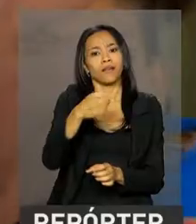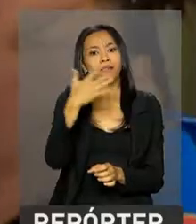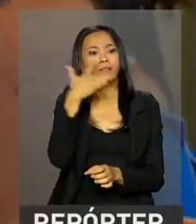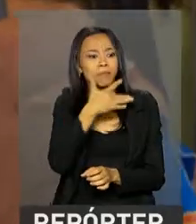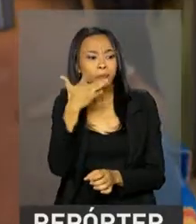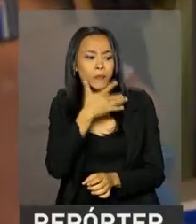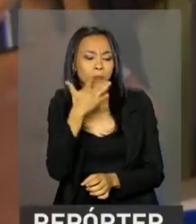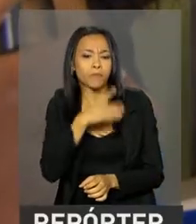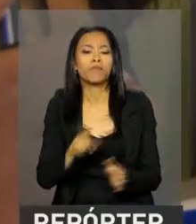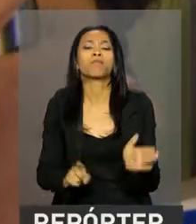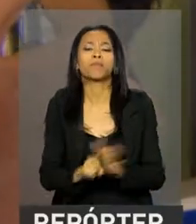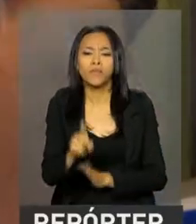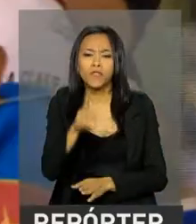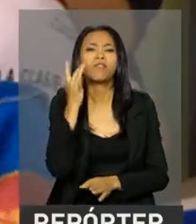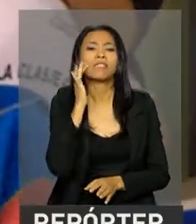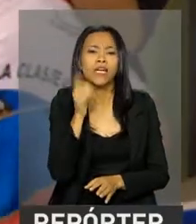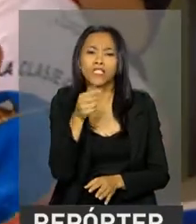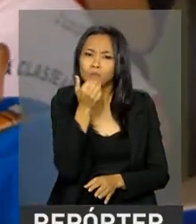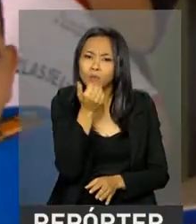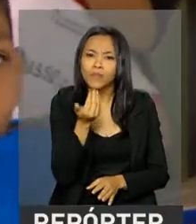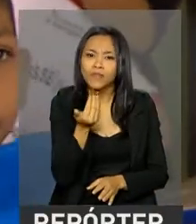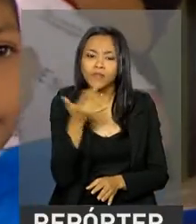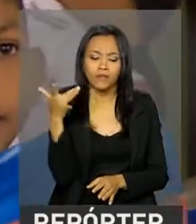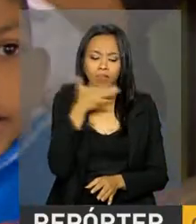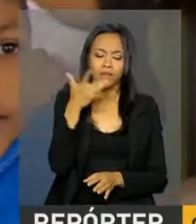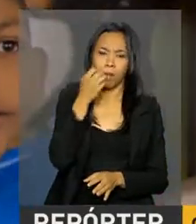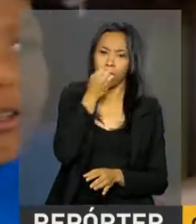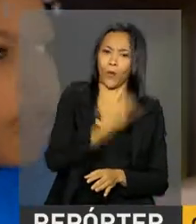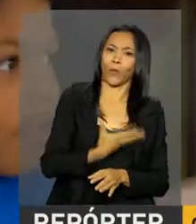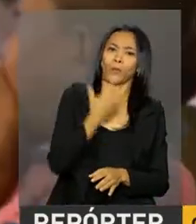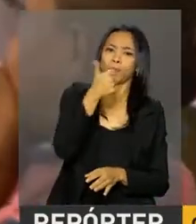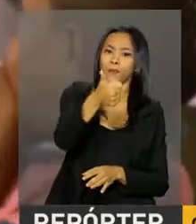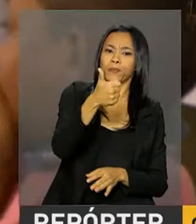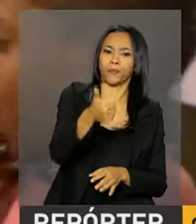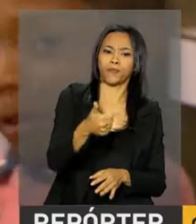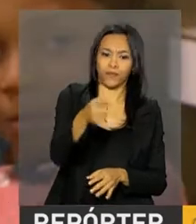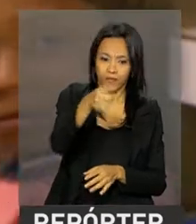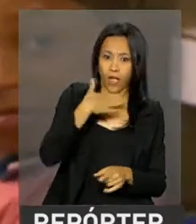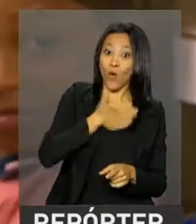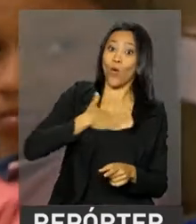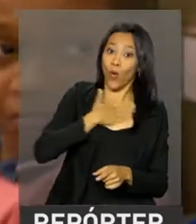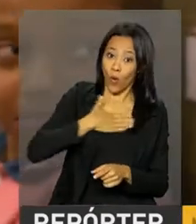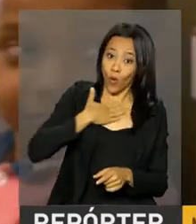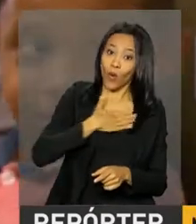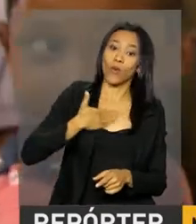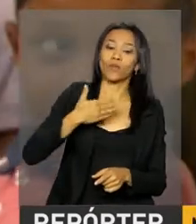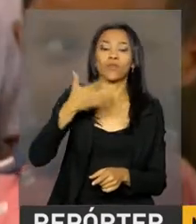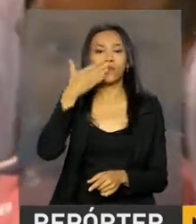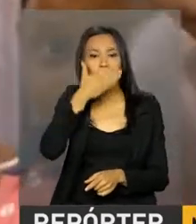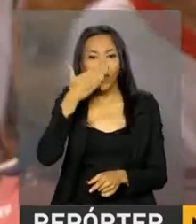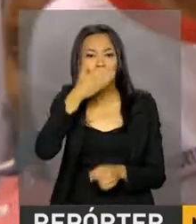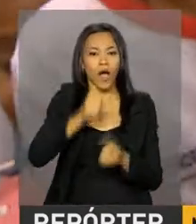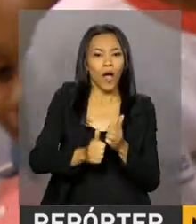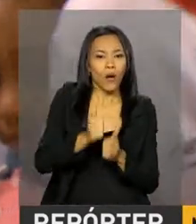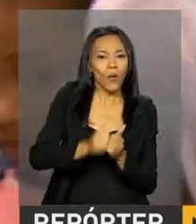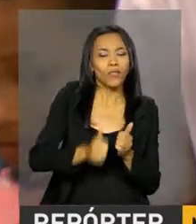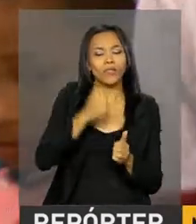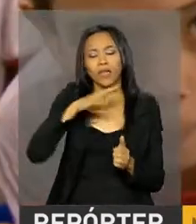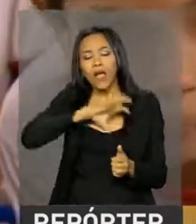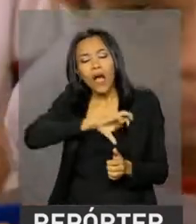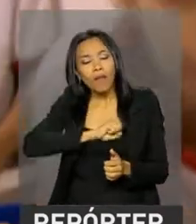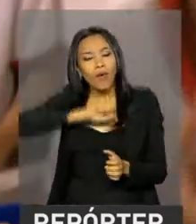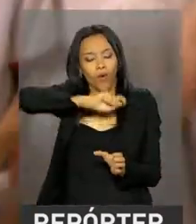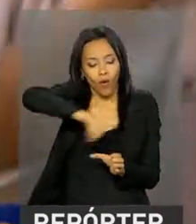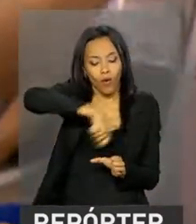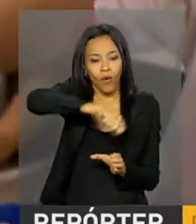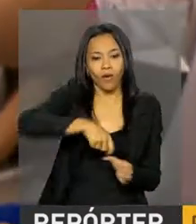cardápio. Cauã, o que você está achando do lanche aí? Muito bom. Eu gosto muito do arroz doce daqui, é feito com muito amor.